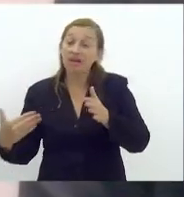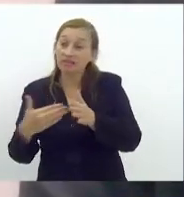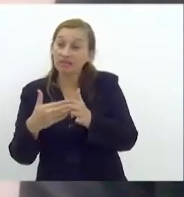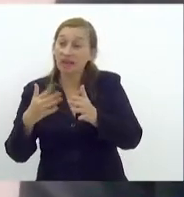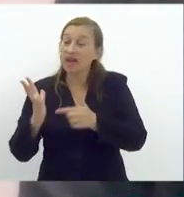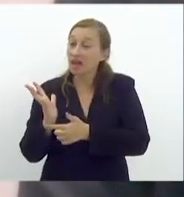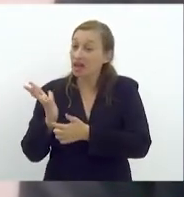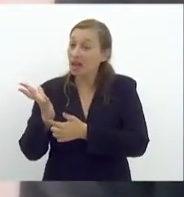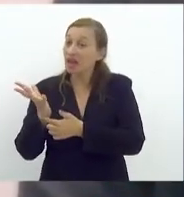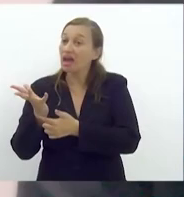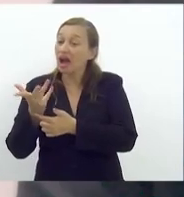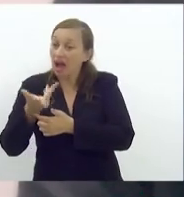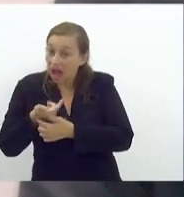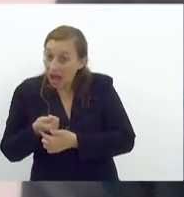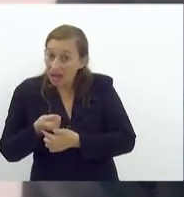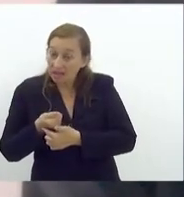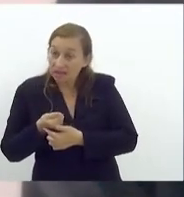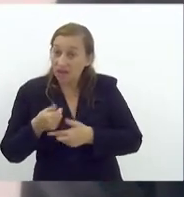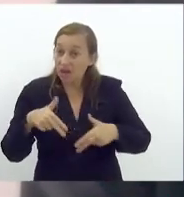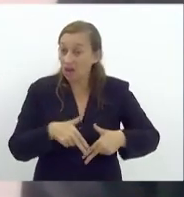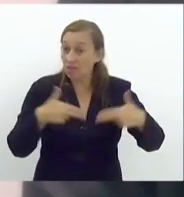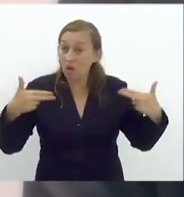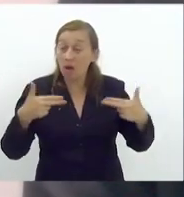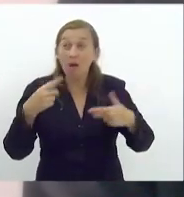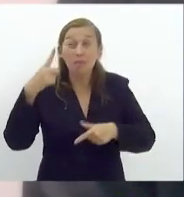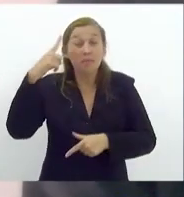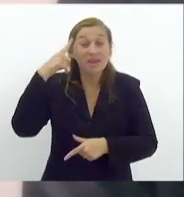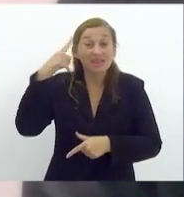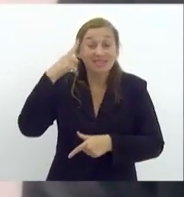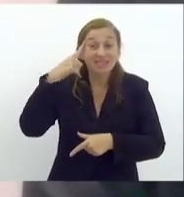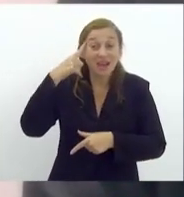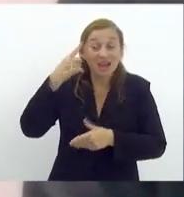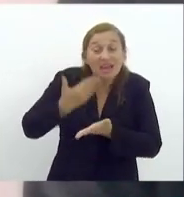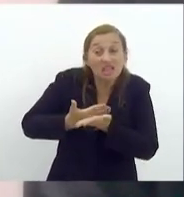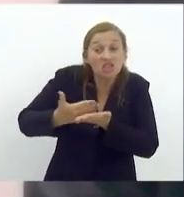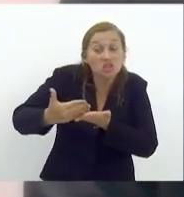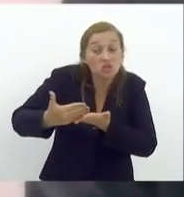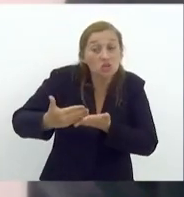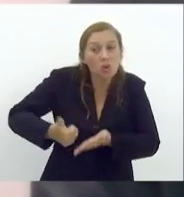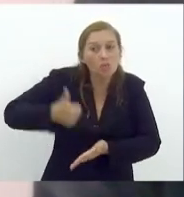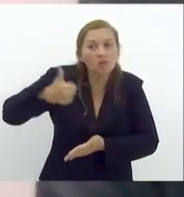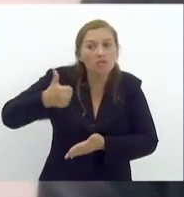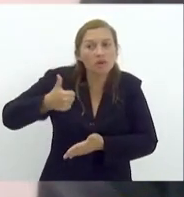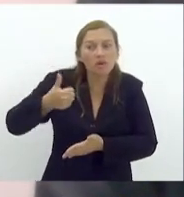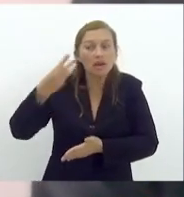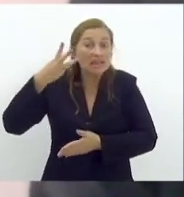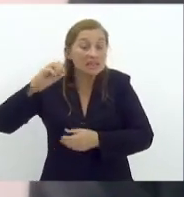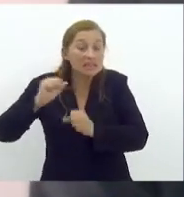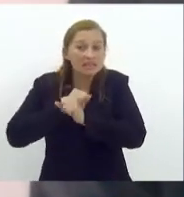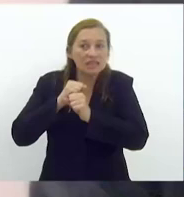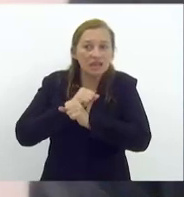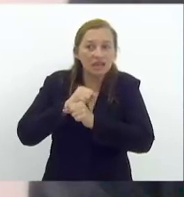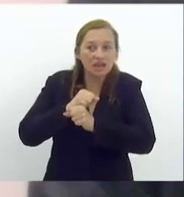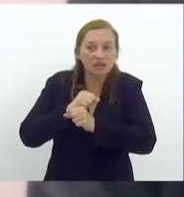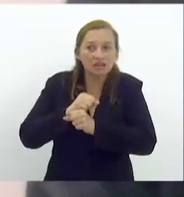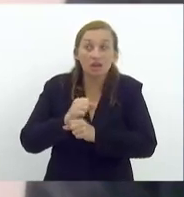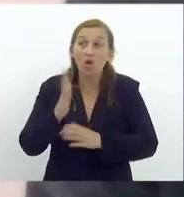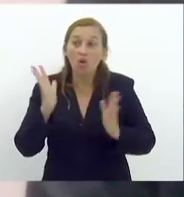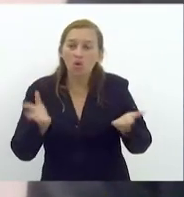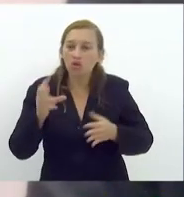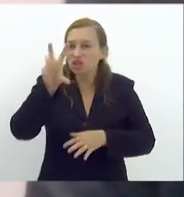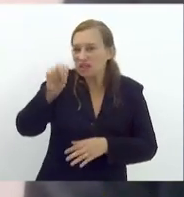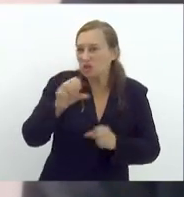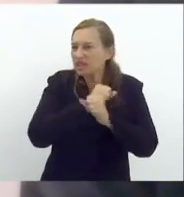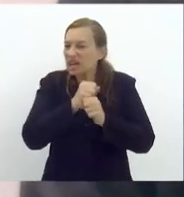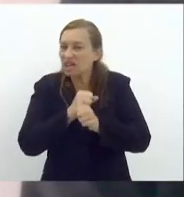a gente precisa referenciar aqueles que começaram essa cultura lá atrás eu tenho 30 anos para estar comemorando 50 anos de Hip